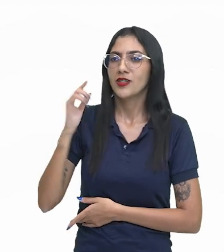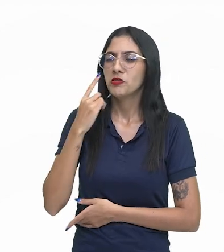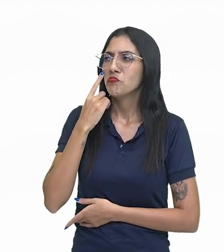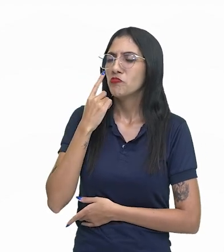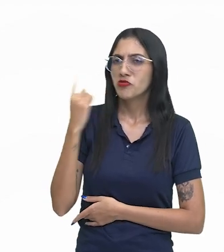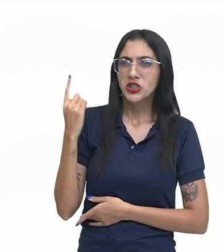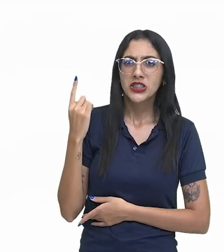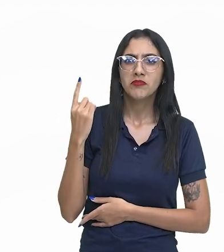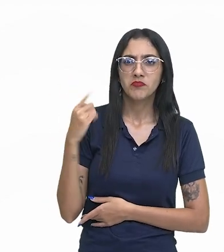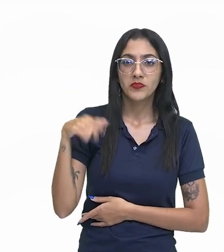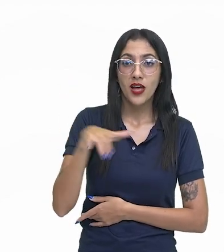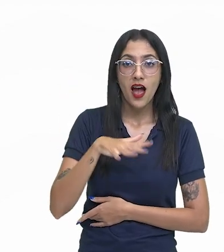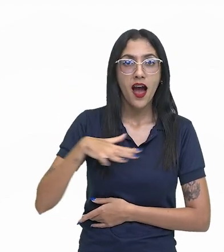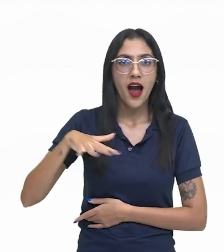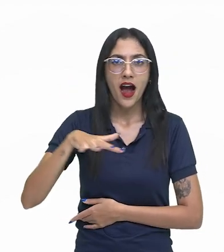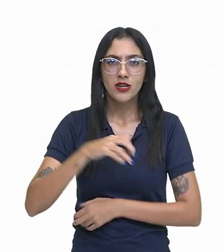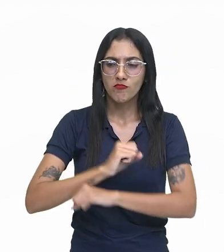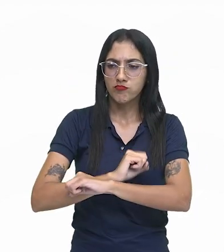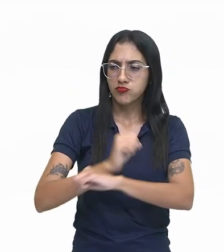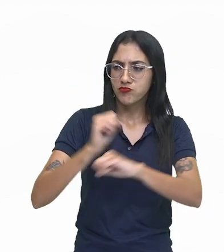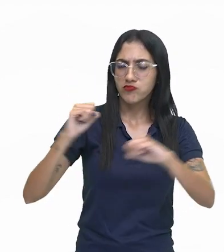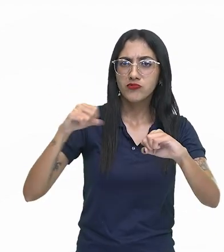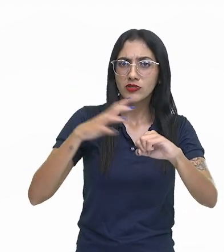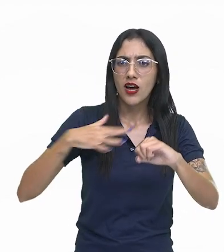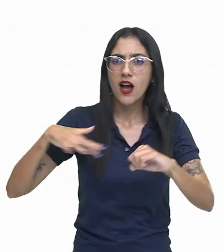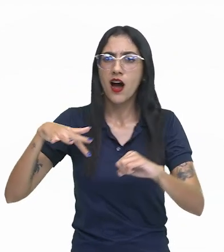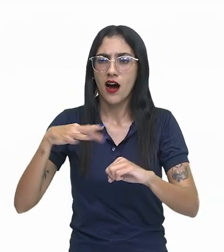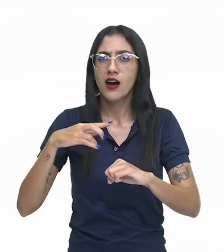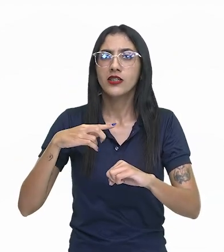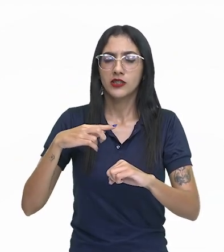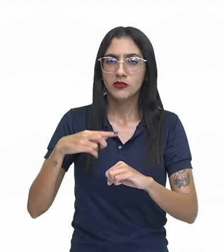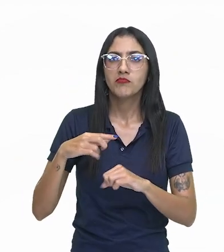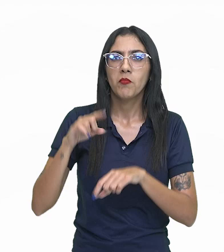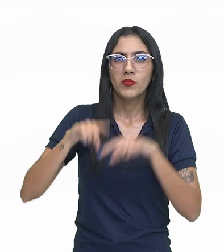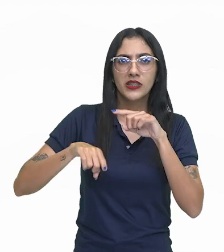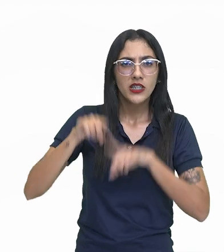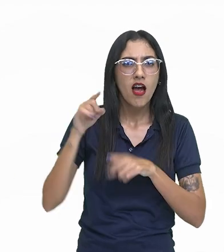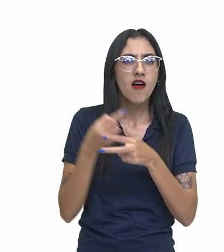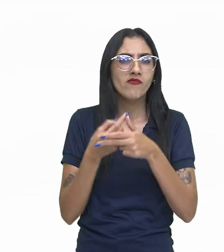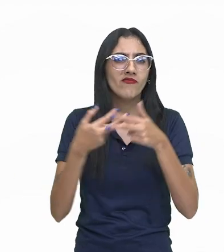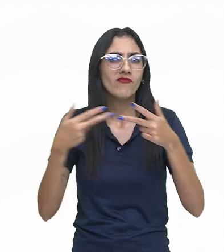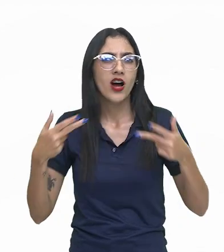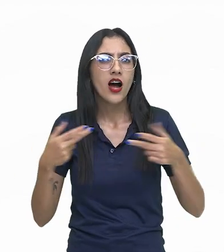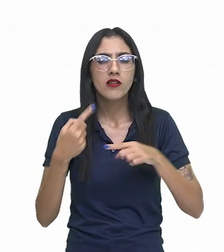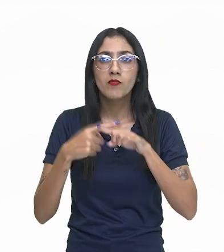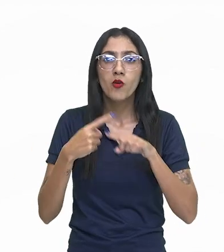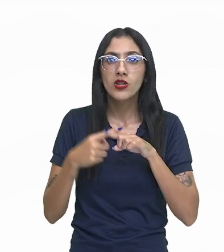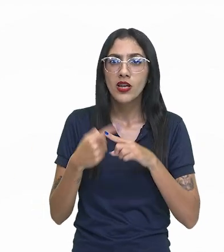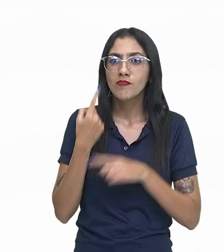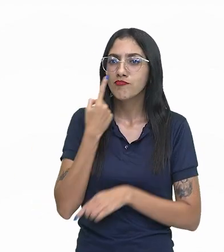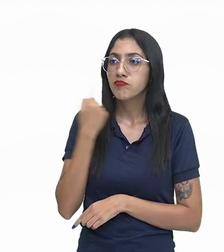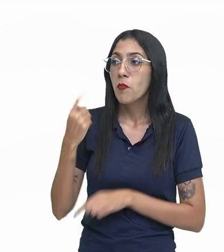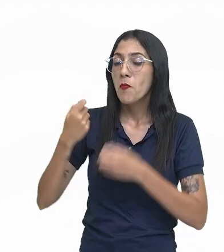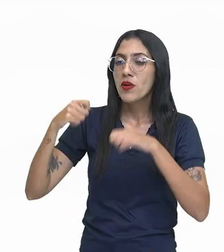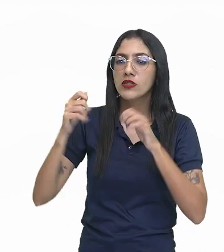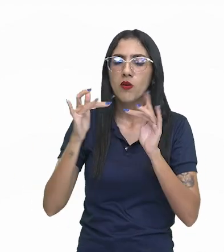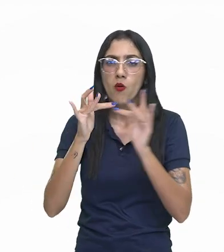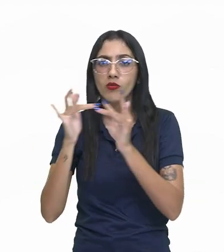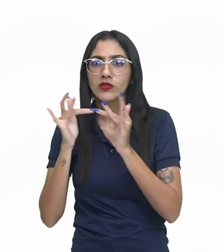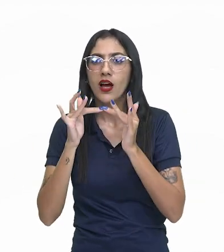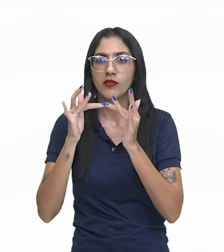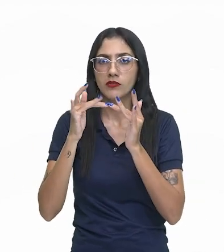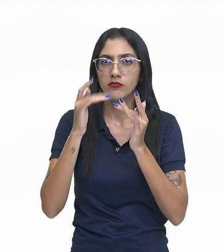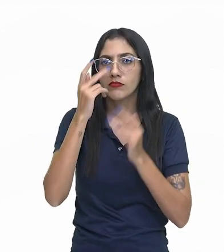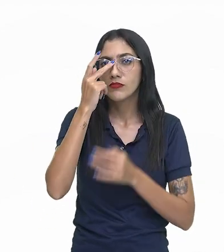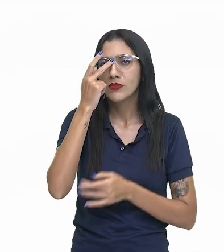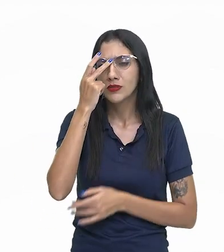são espaços grandes, são obras que acontecem em espaços grandes, porque elas precisam da interação do